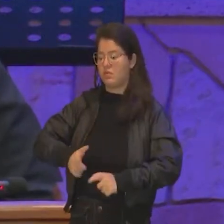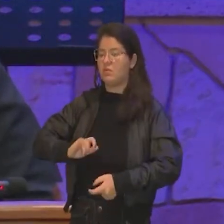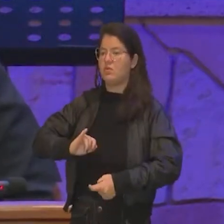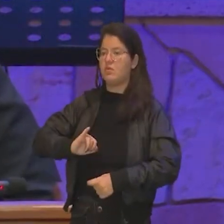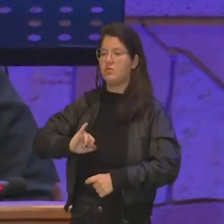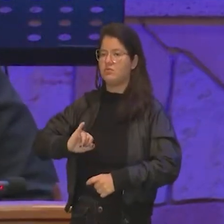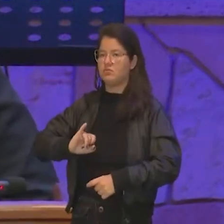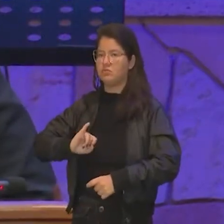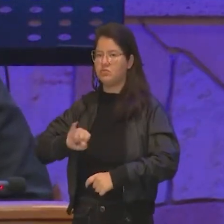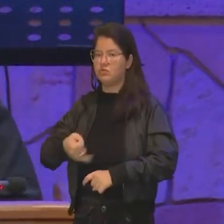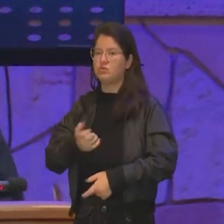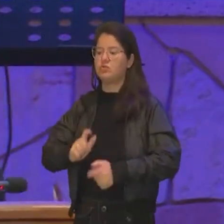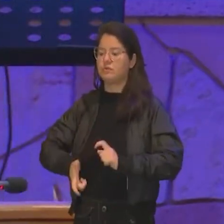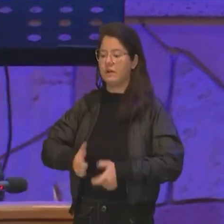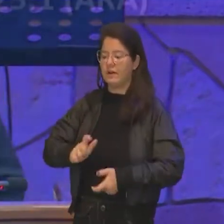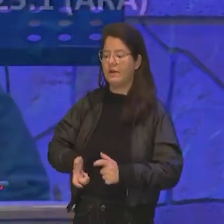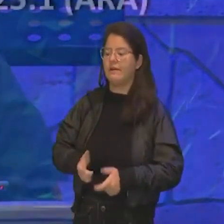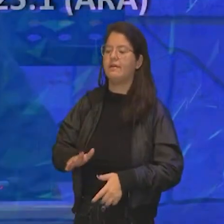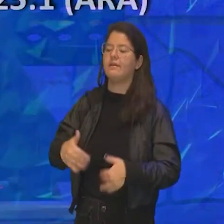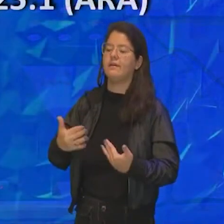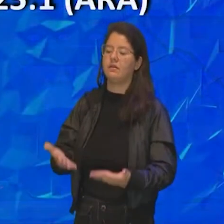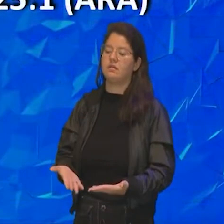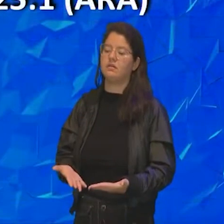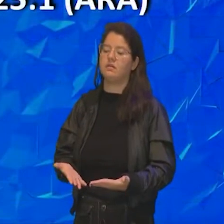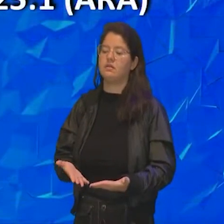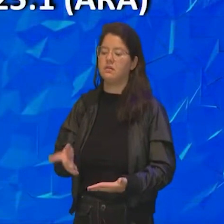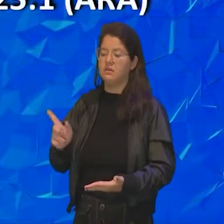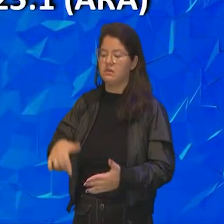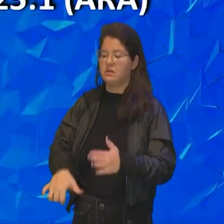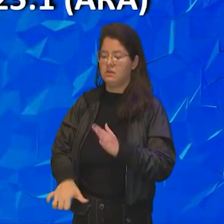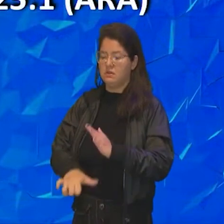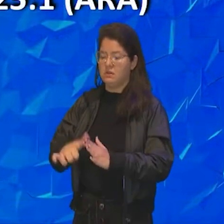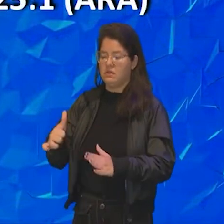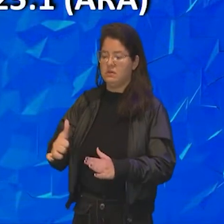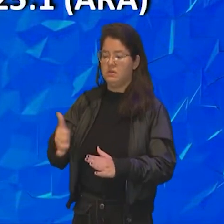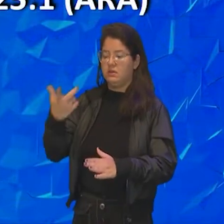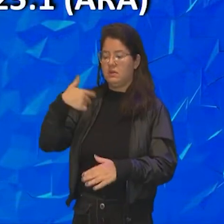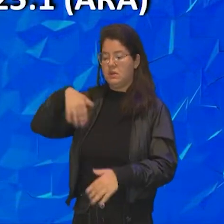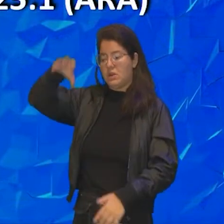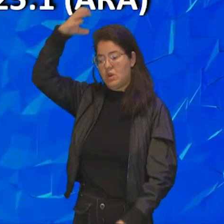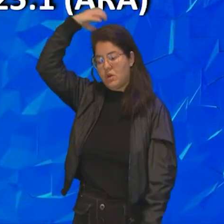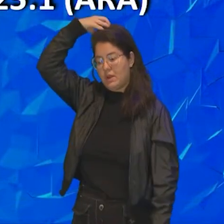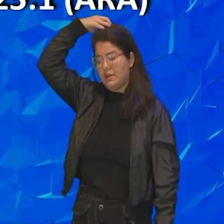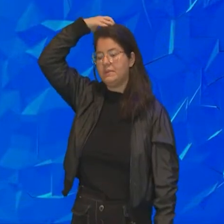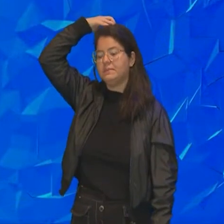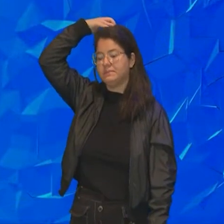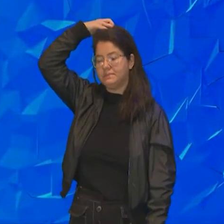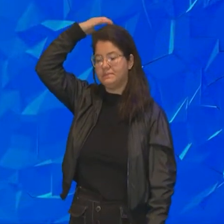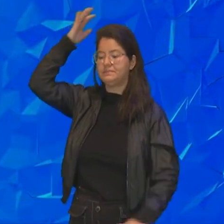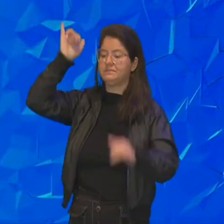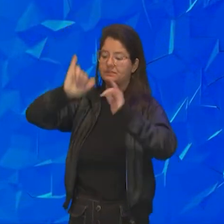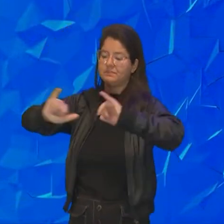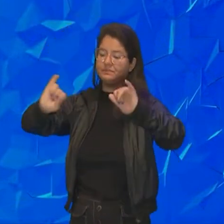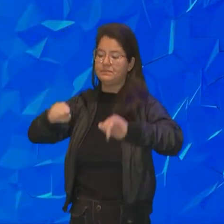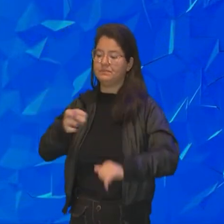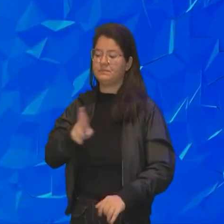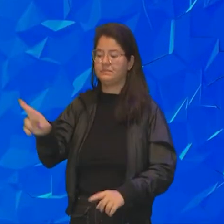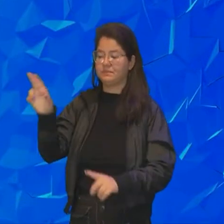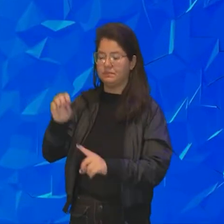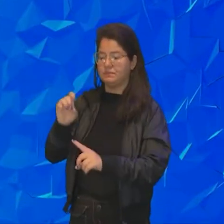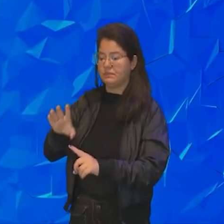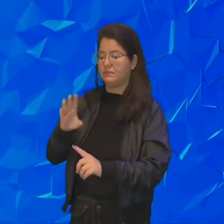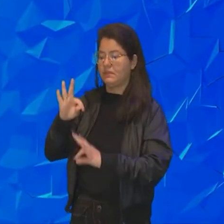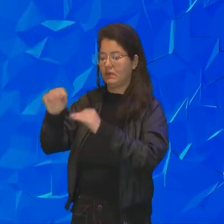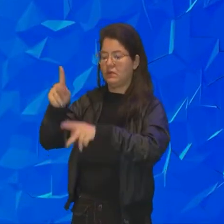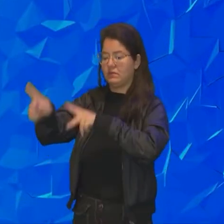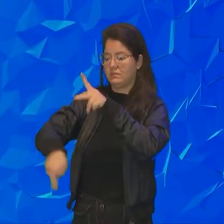Joaquim, filho de Josias, rei de Judá, ano em que era o primeiro do Nabucodonosor, rei da Babilônia, a qual anunciou Jeremias o profeta a todo o povo